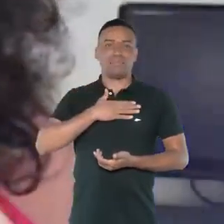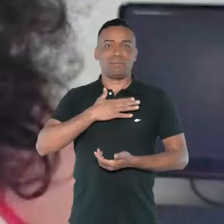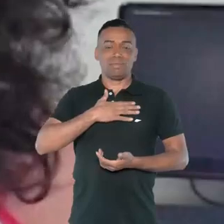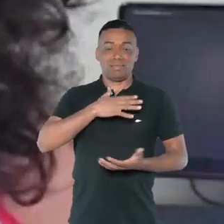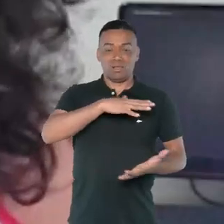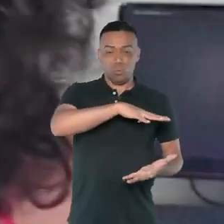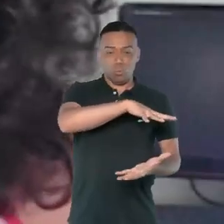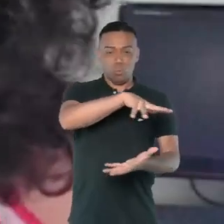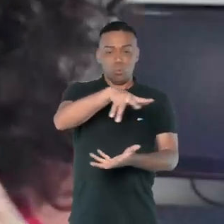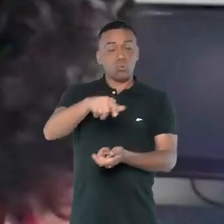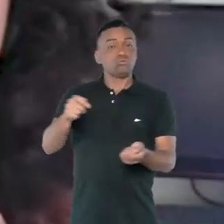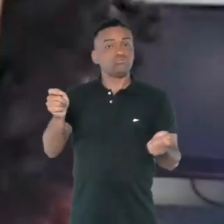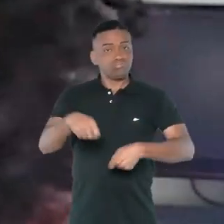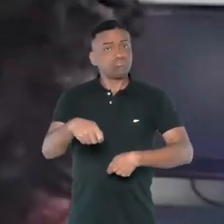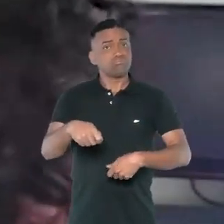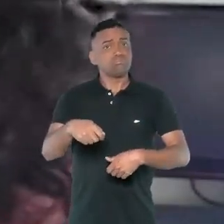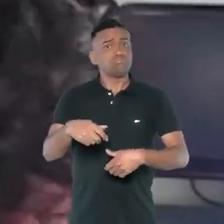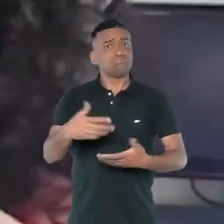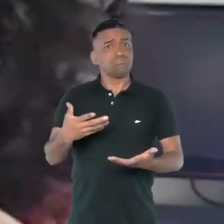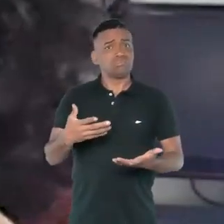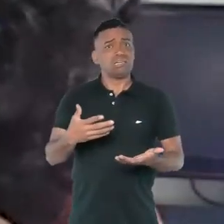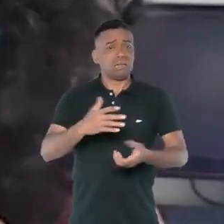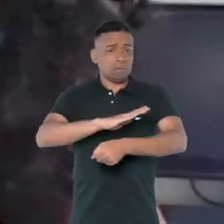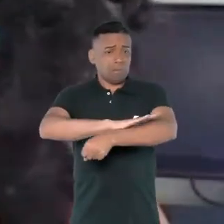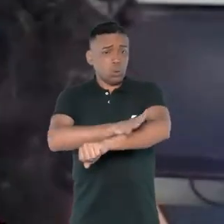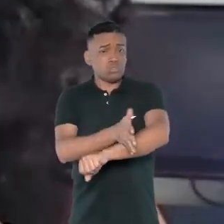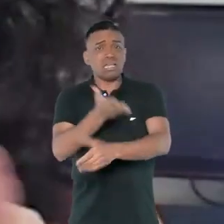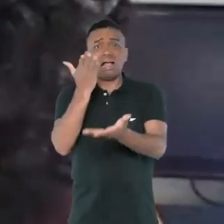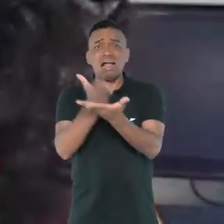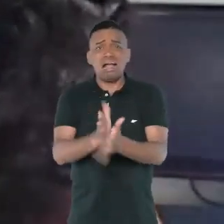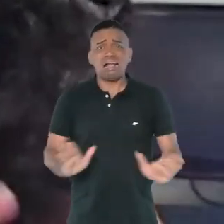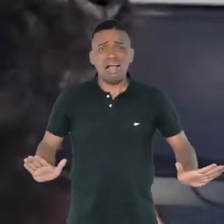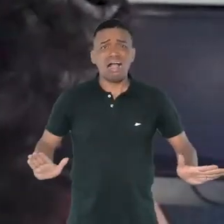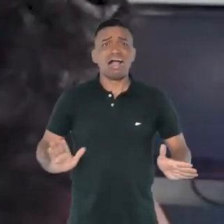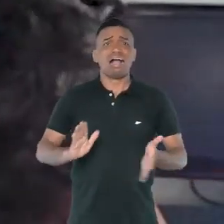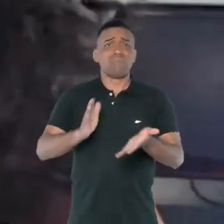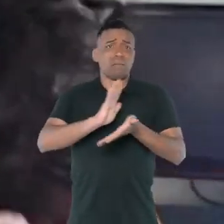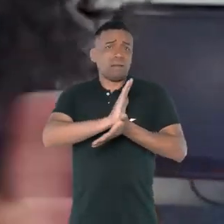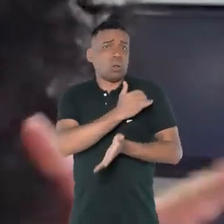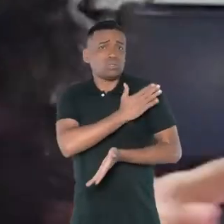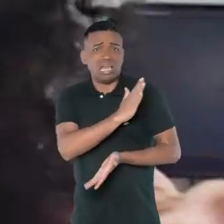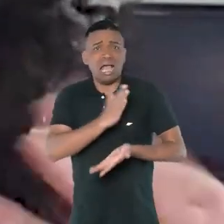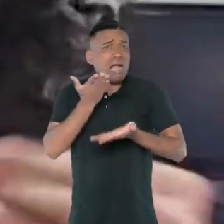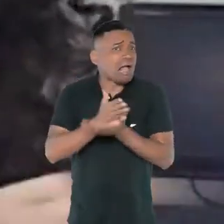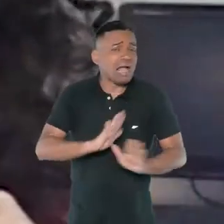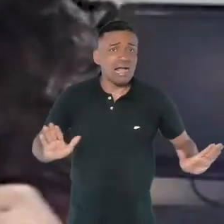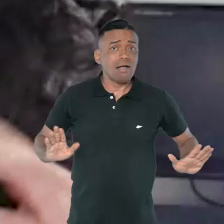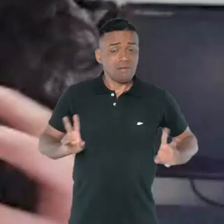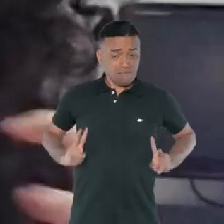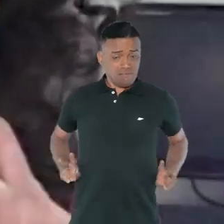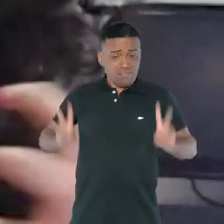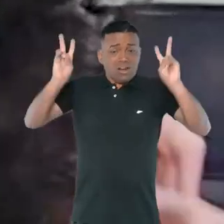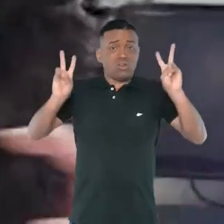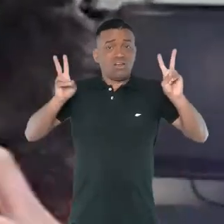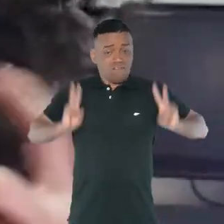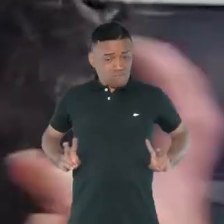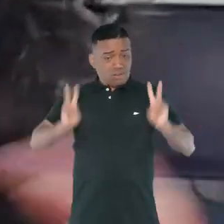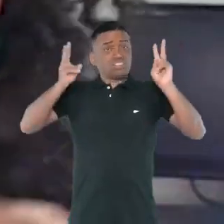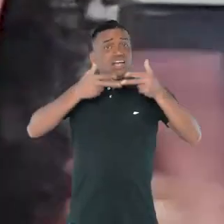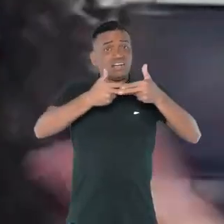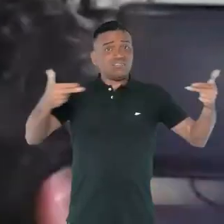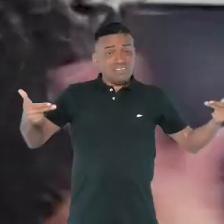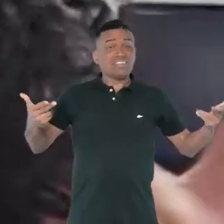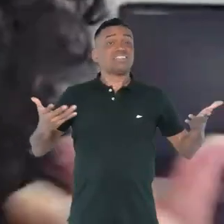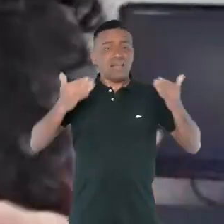amanhã, meio-dia, sabe? Até meio-dia, que para mim é um mundo que a gente pudesse viver sem esses preconceitos, que a gente